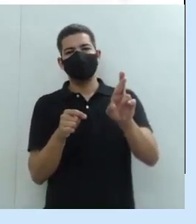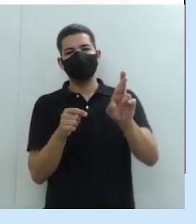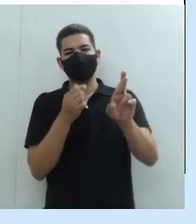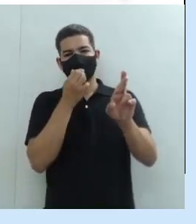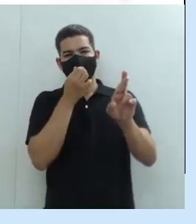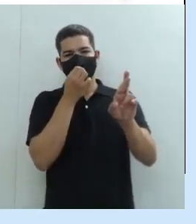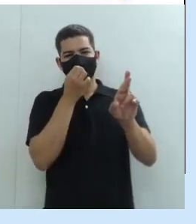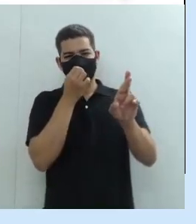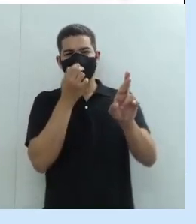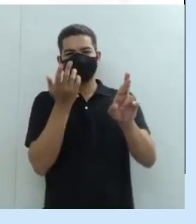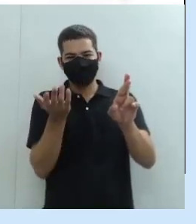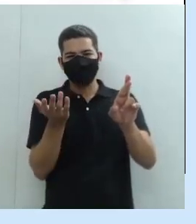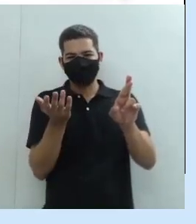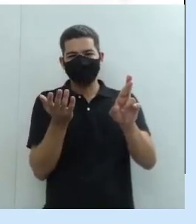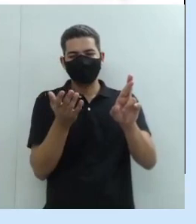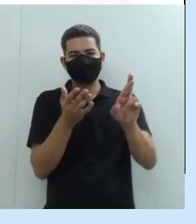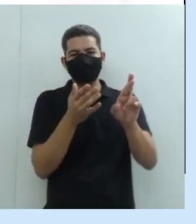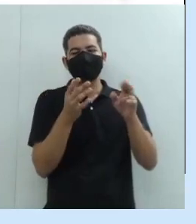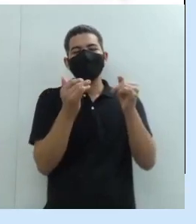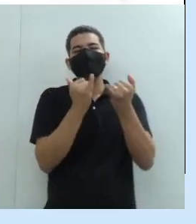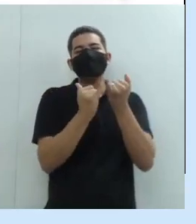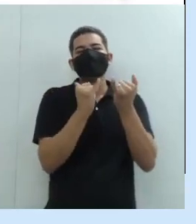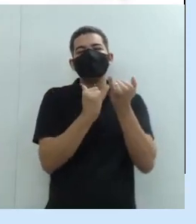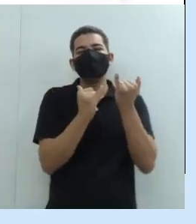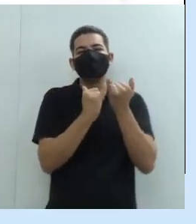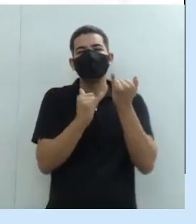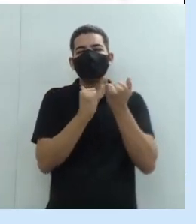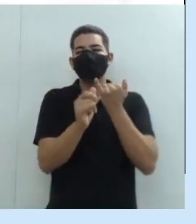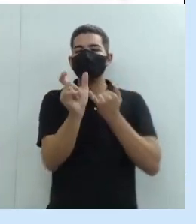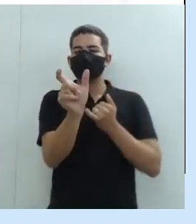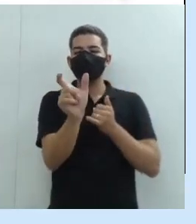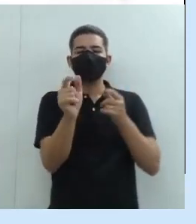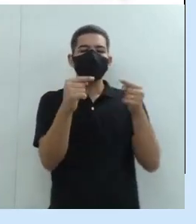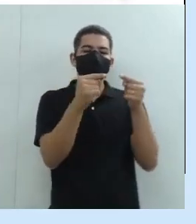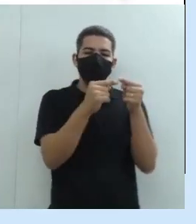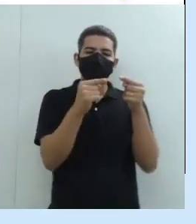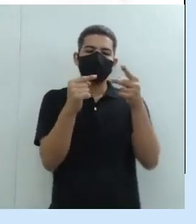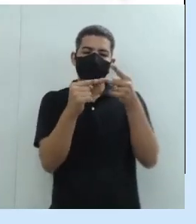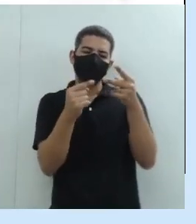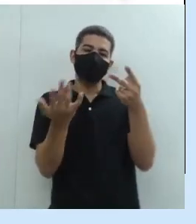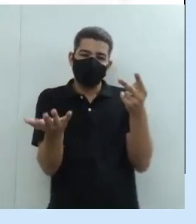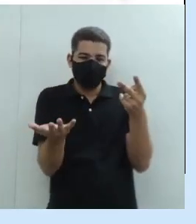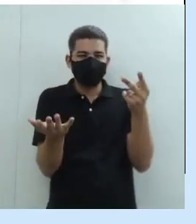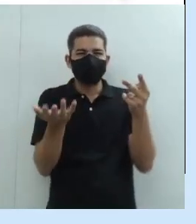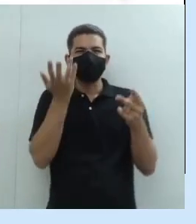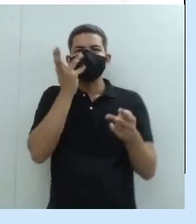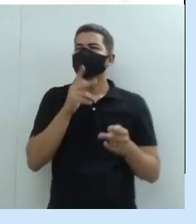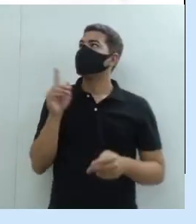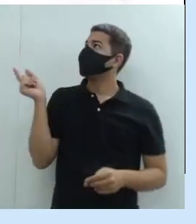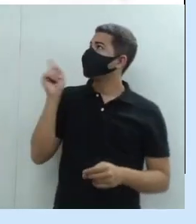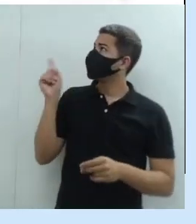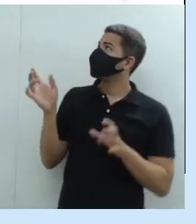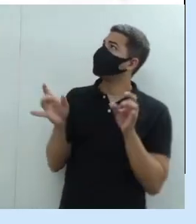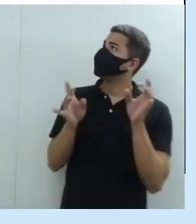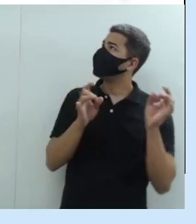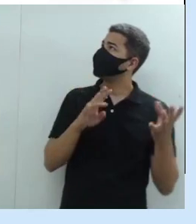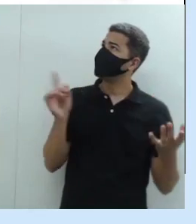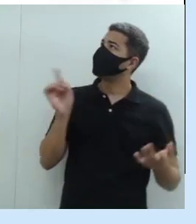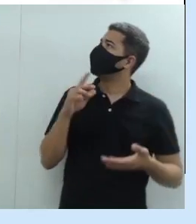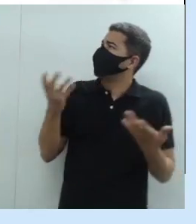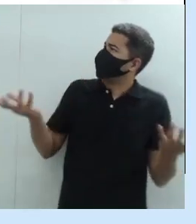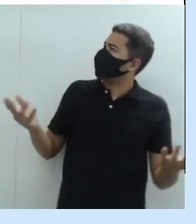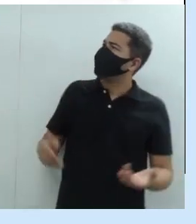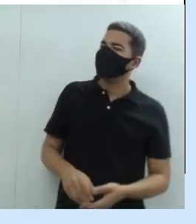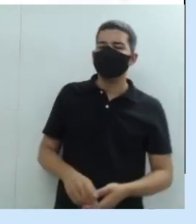a intenção, não é o objetivo da criança com esta informação aí que ela está